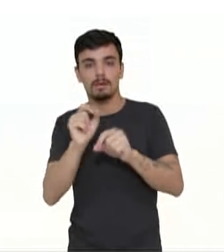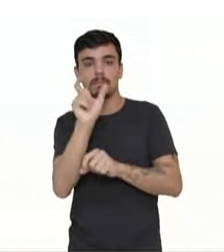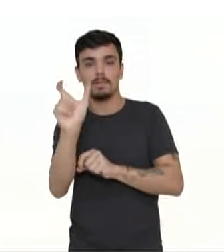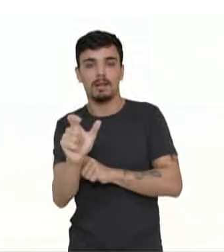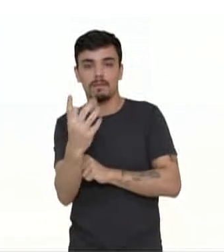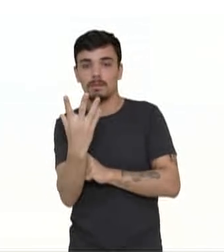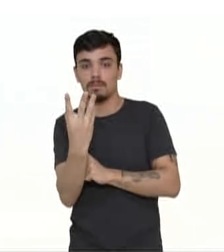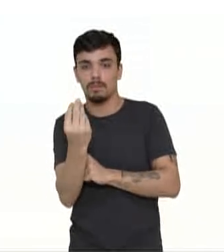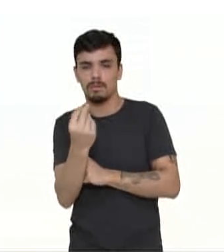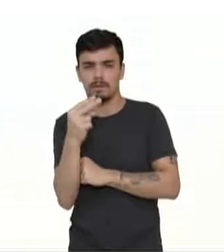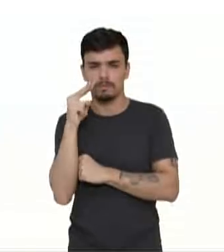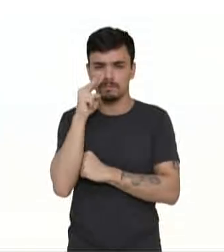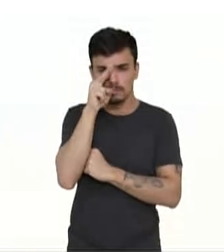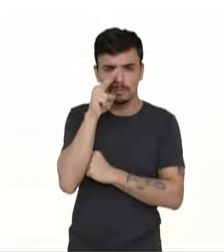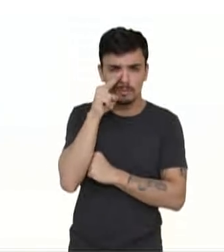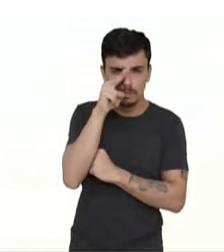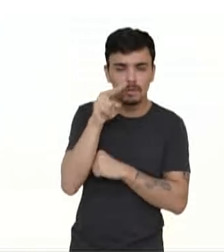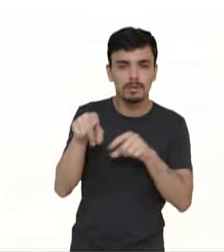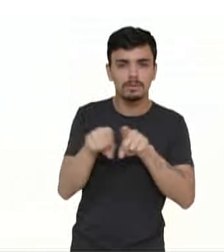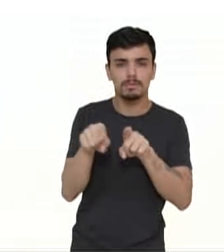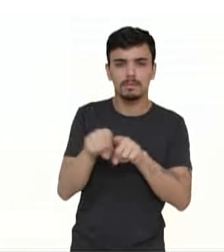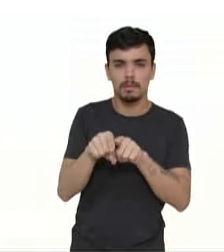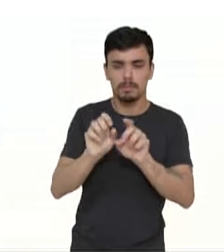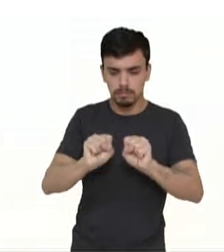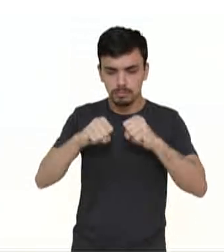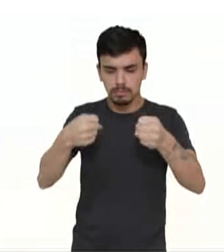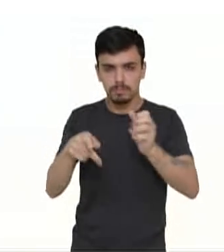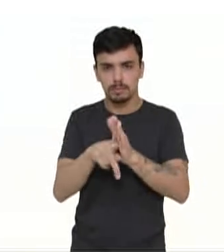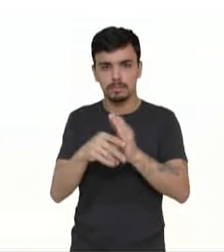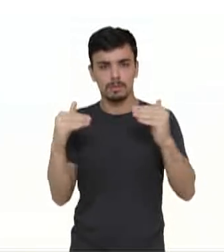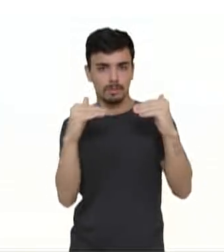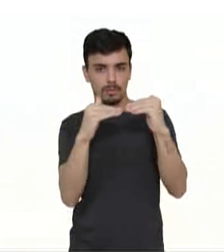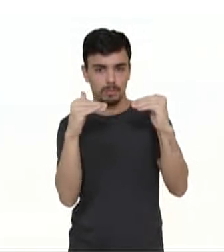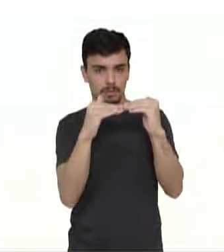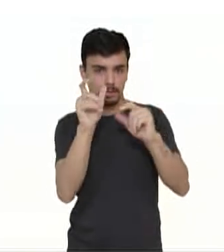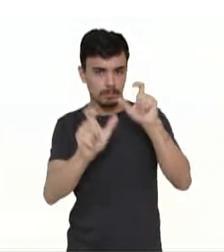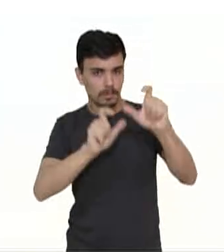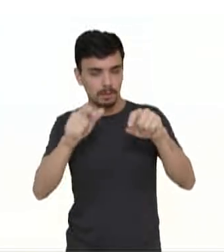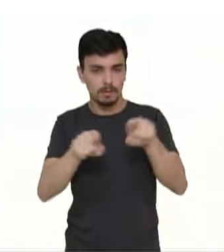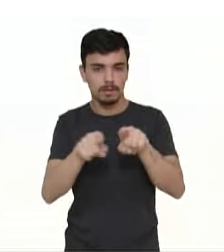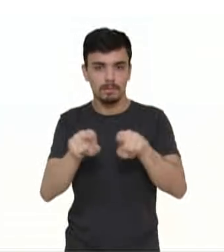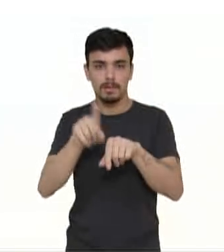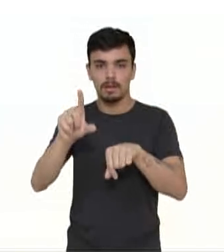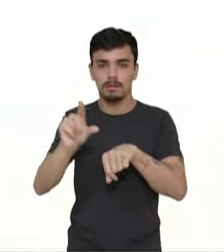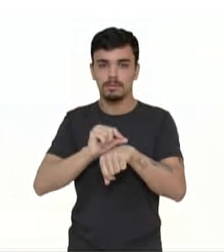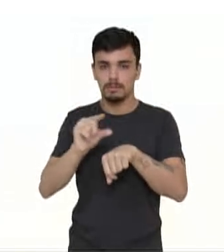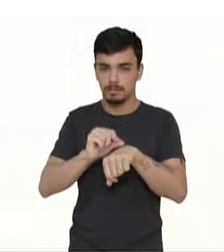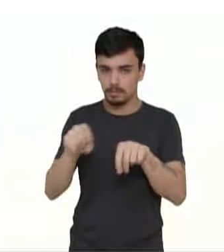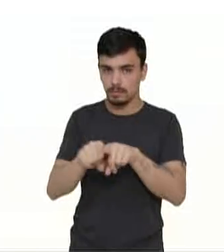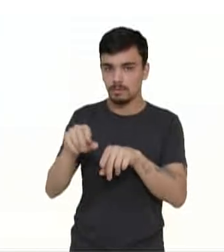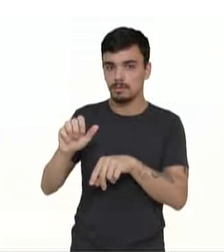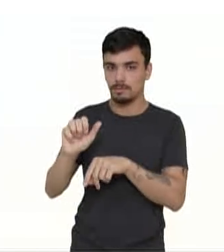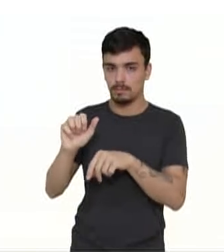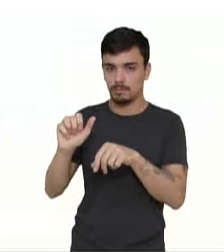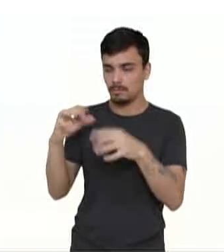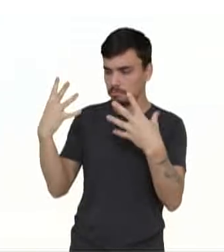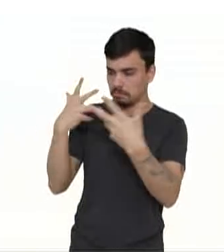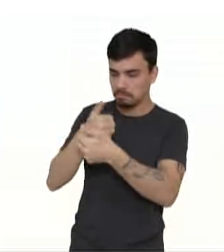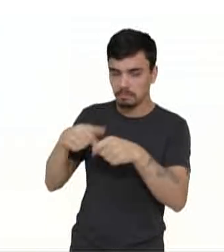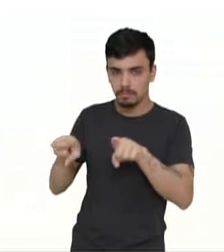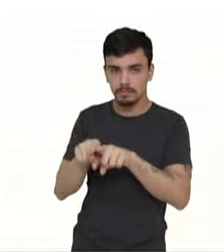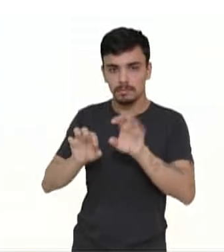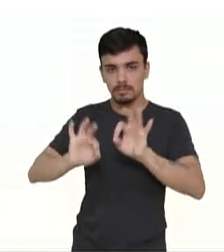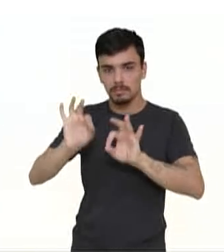advérbio de intensidade que intensifica a palavra com a qual ele concorda. Nesse caso, um adjetivo, né? O adjetivo lindo. Então,